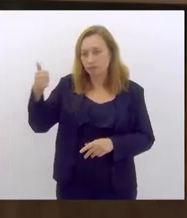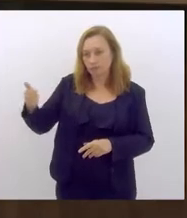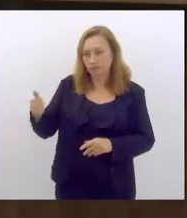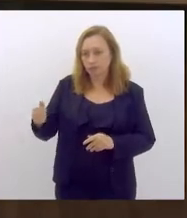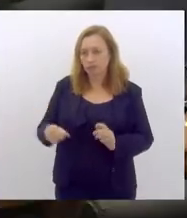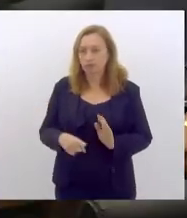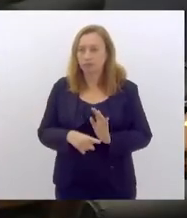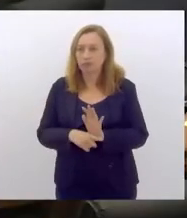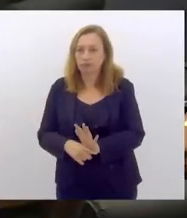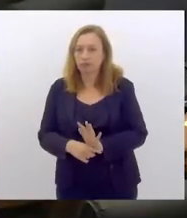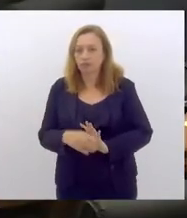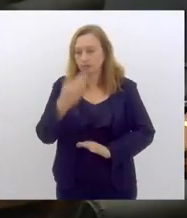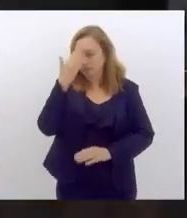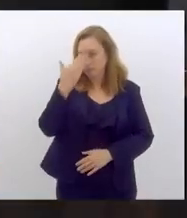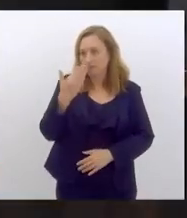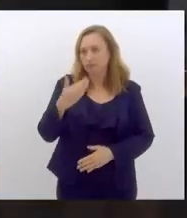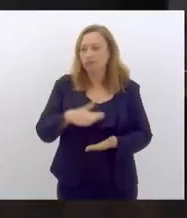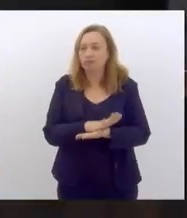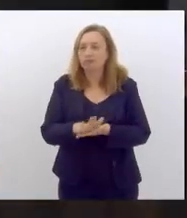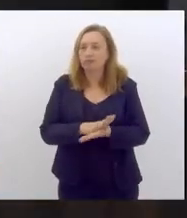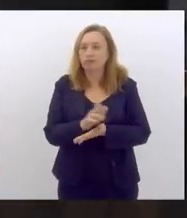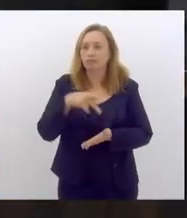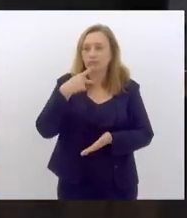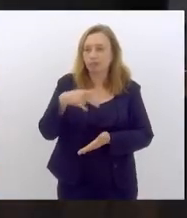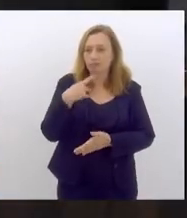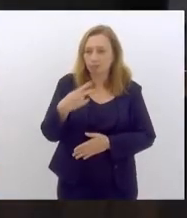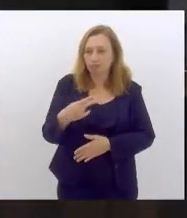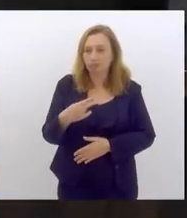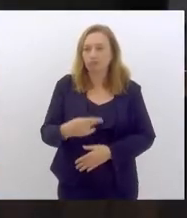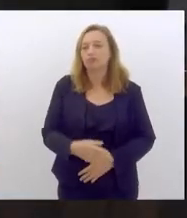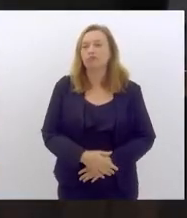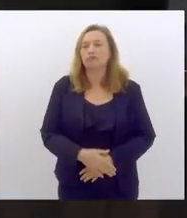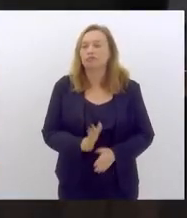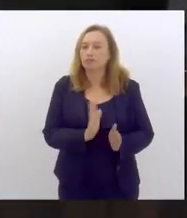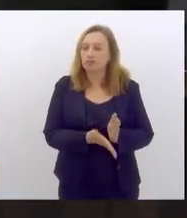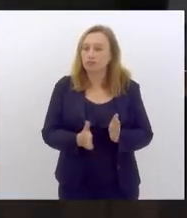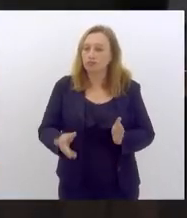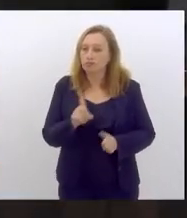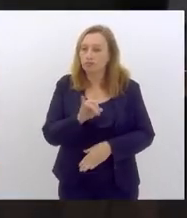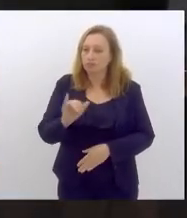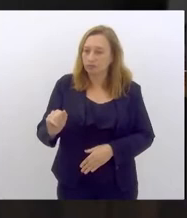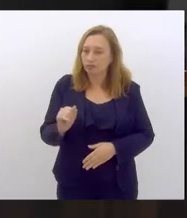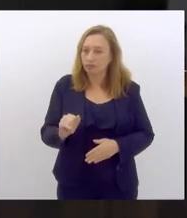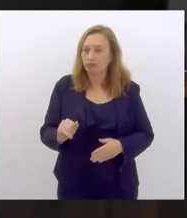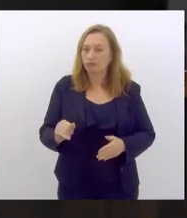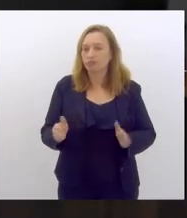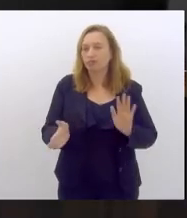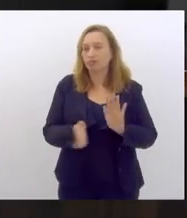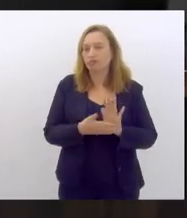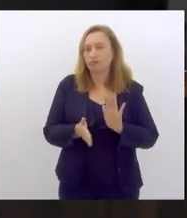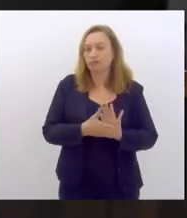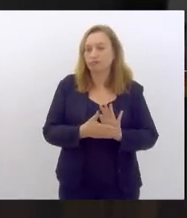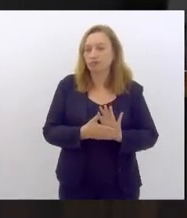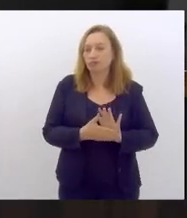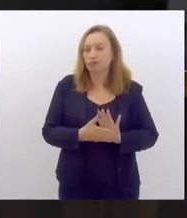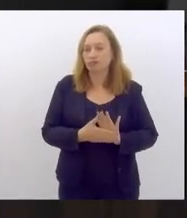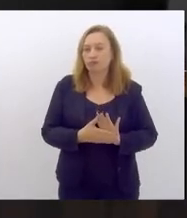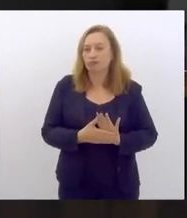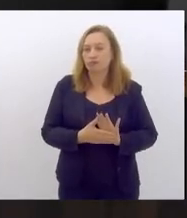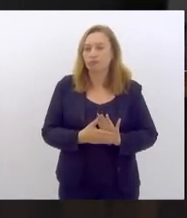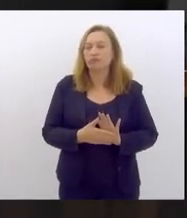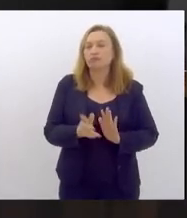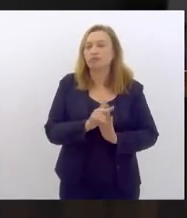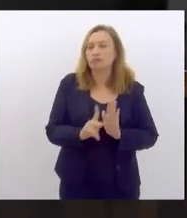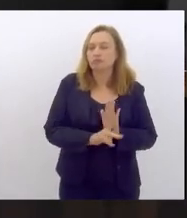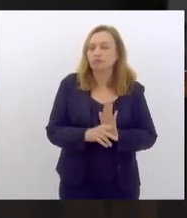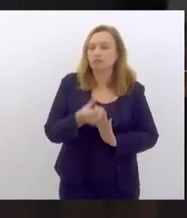atendida. Obrigado. Nada mais a tratar na ordem do dia. A presente proposta, que é o projeto